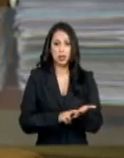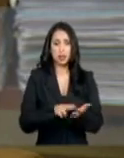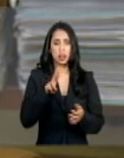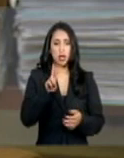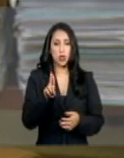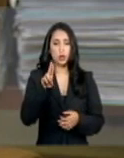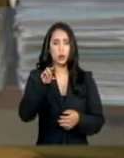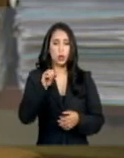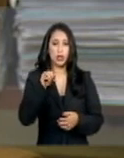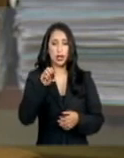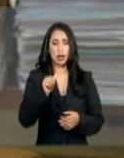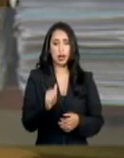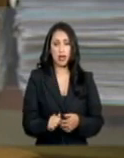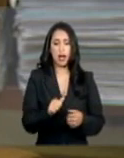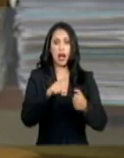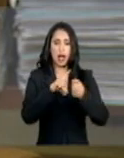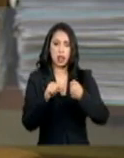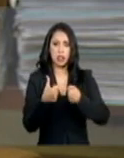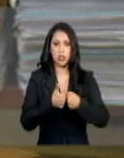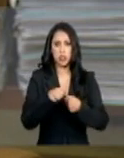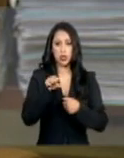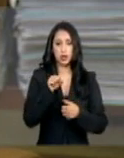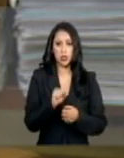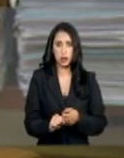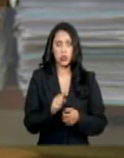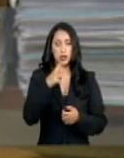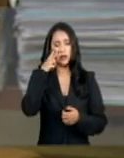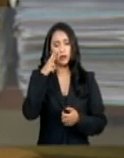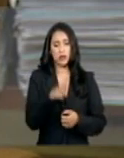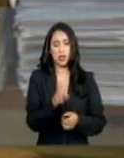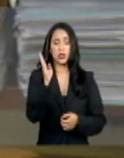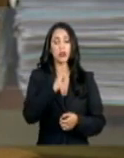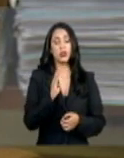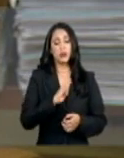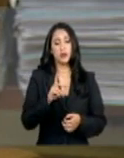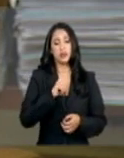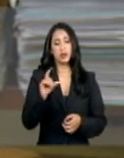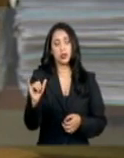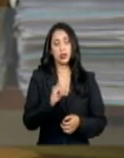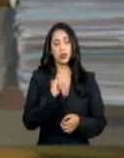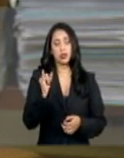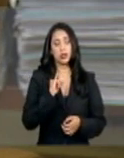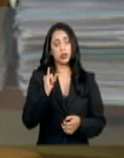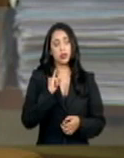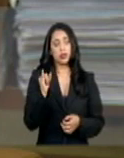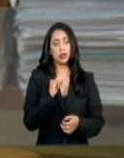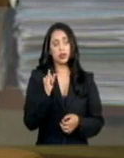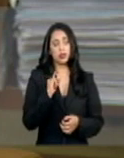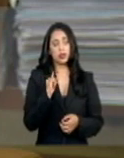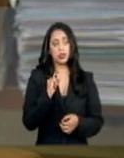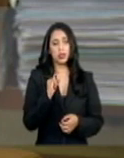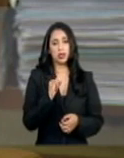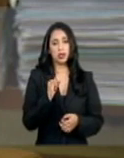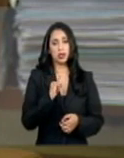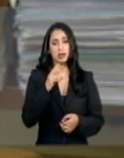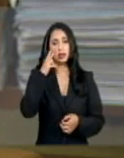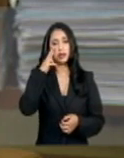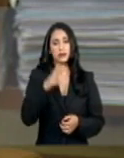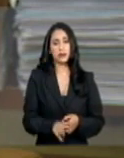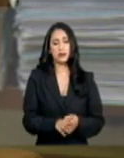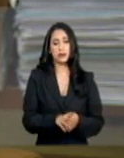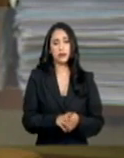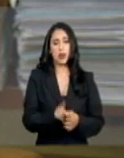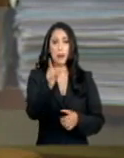seu artigo 18 que o brasil vem assumindo importância do negócio mais voltadas à preservação de gatos delitos de